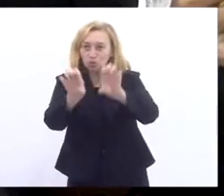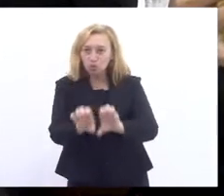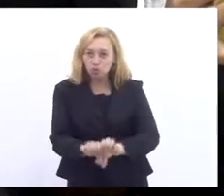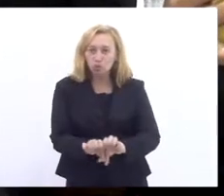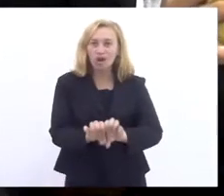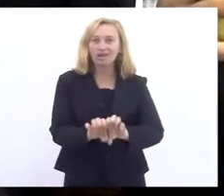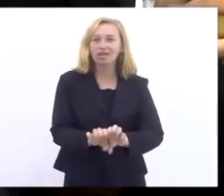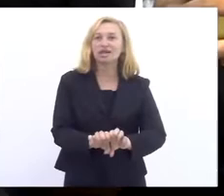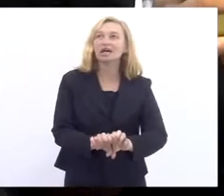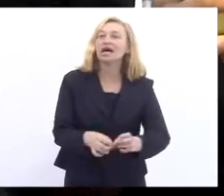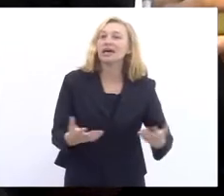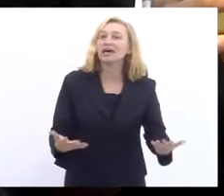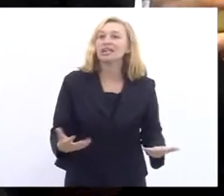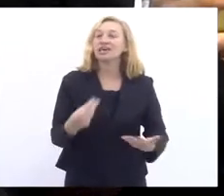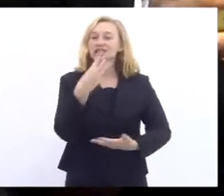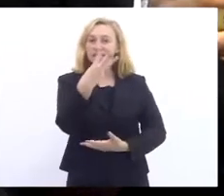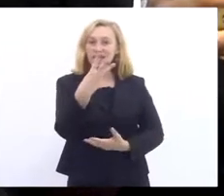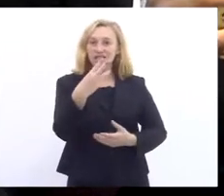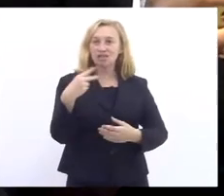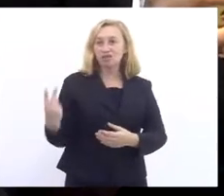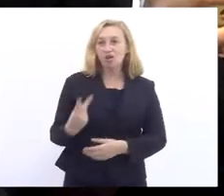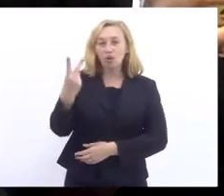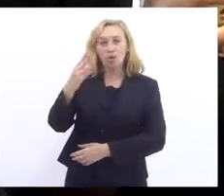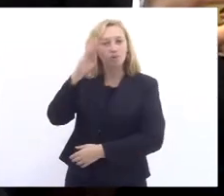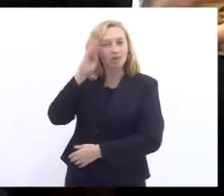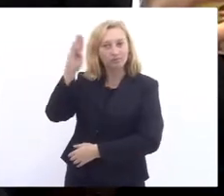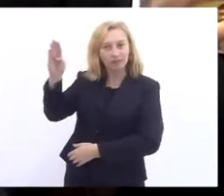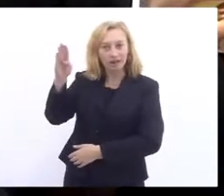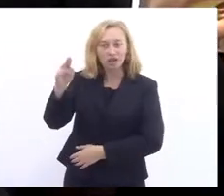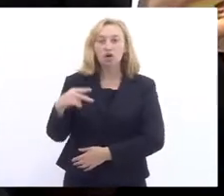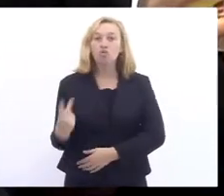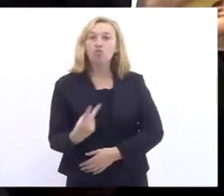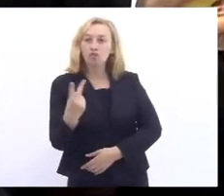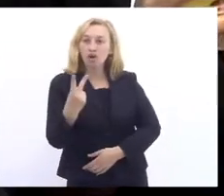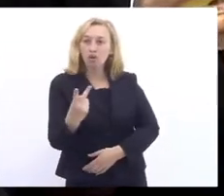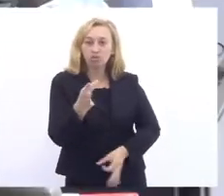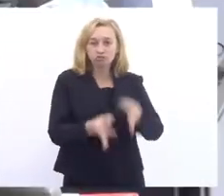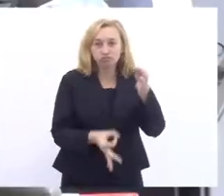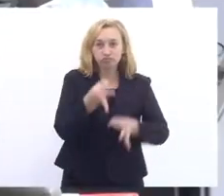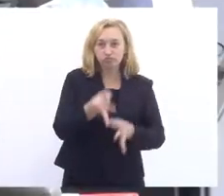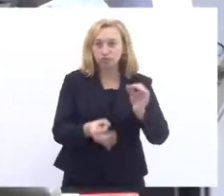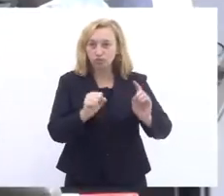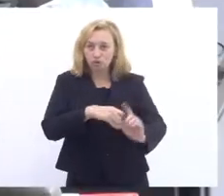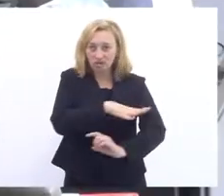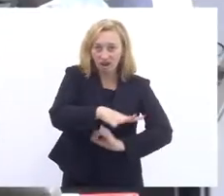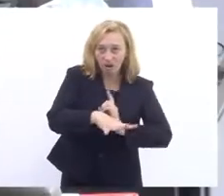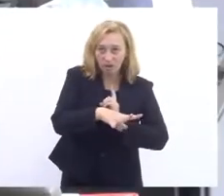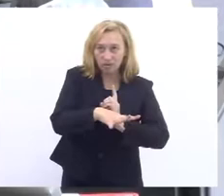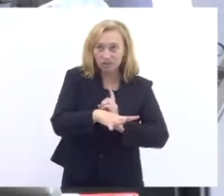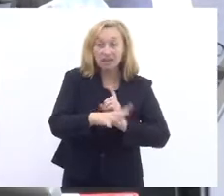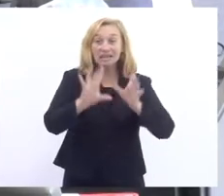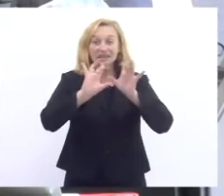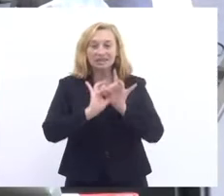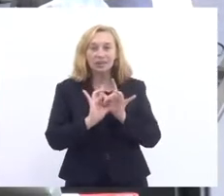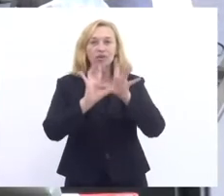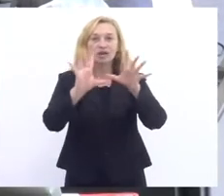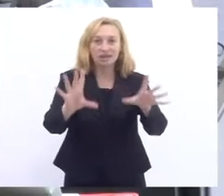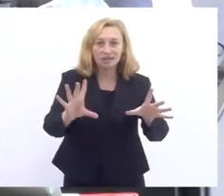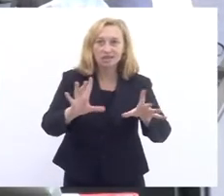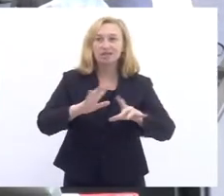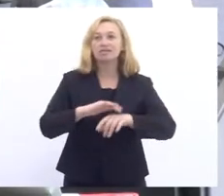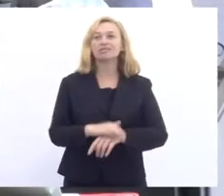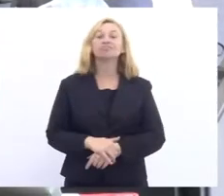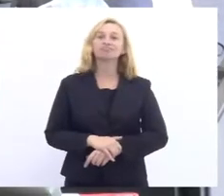em três valores fundamentais não é o valor da justiça social da democracia